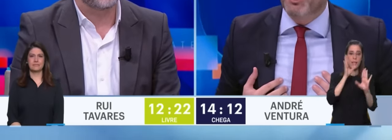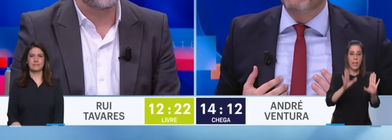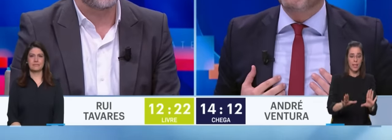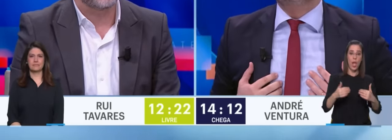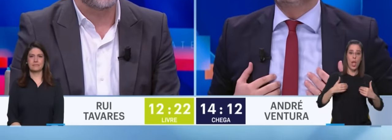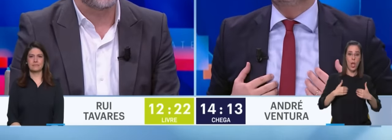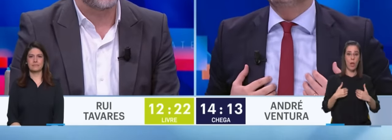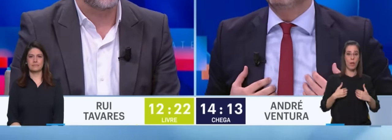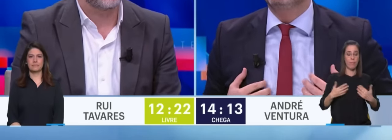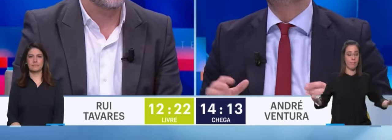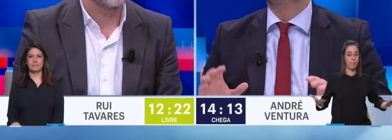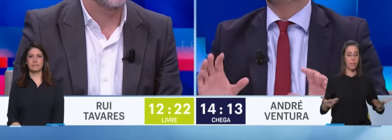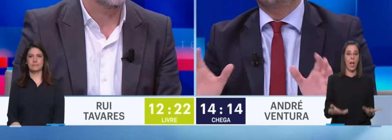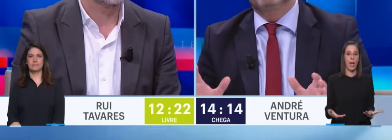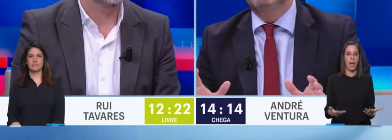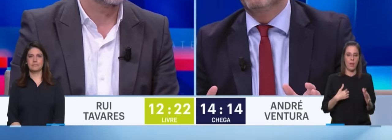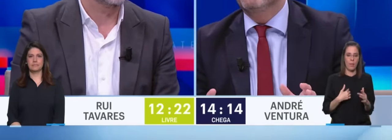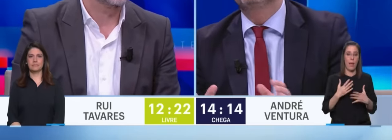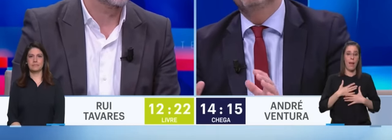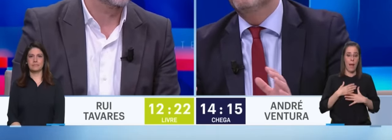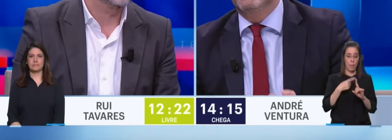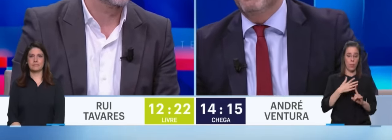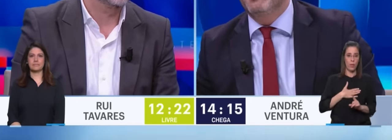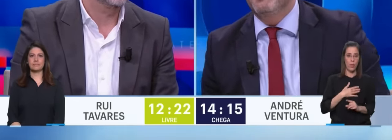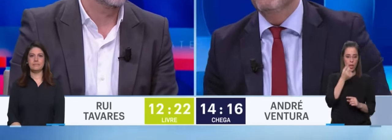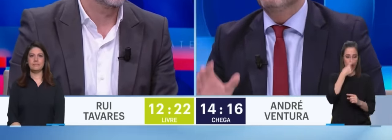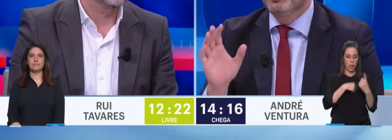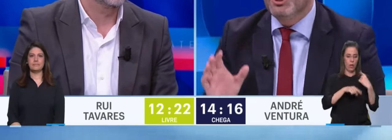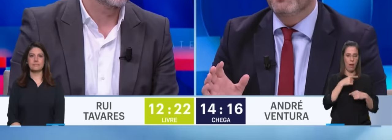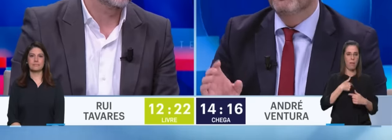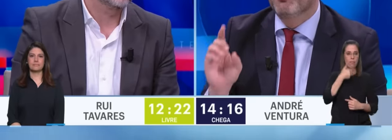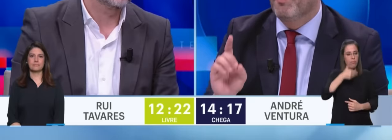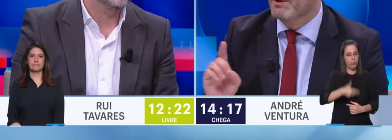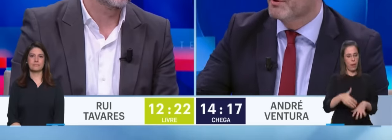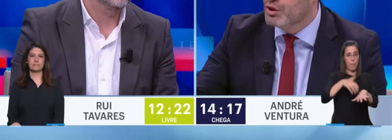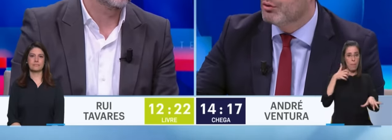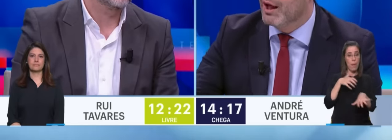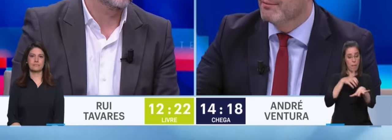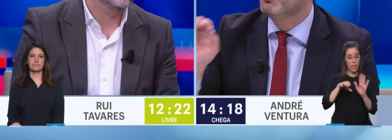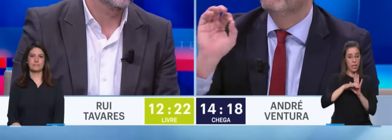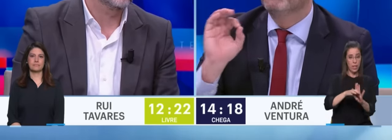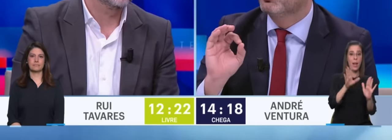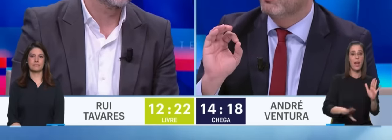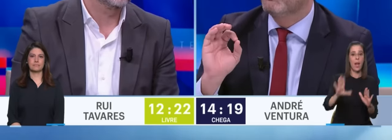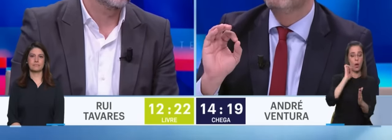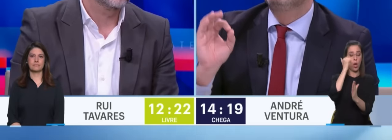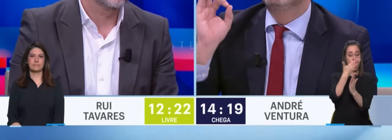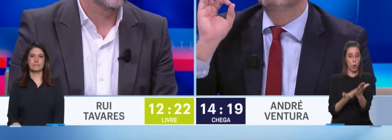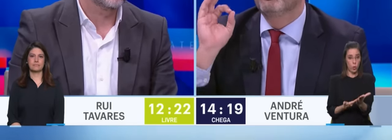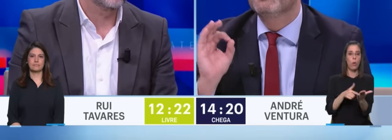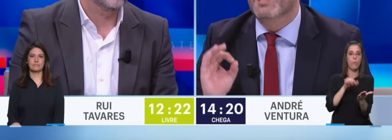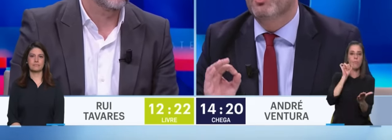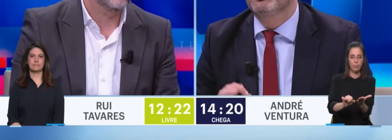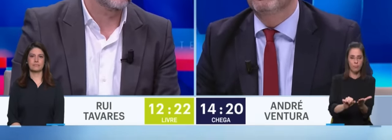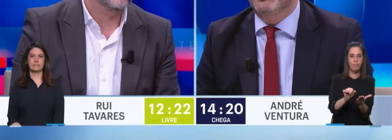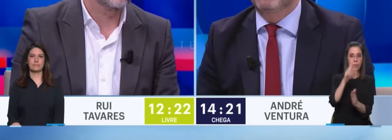isto sabe que eu neste neste momento tenho por favor de mim uma coisa o histórico parlamentar o chega levou ao Parlamento Nacional uma resolução para